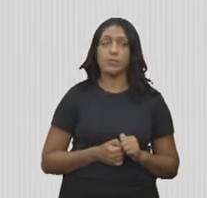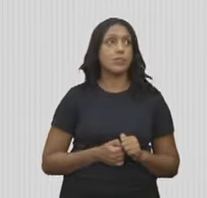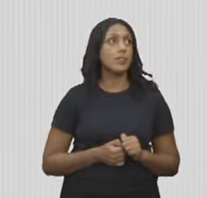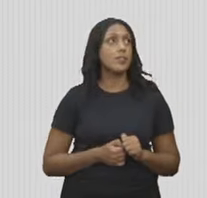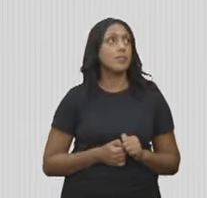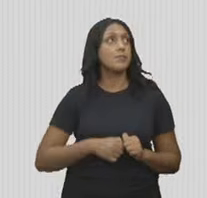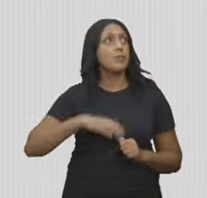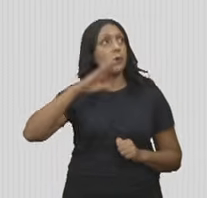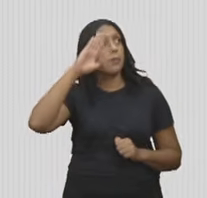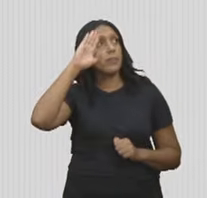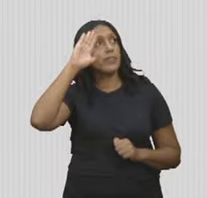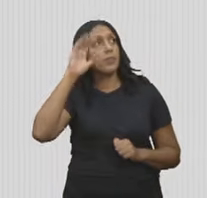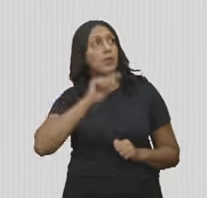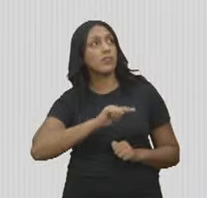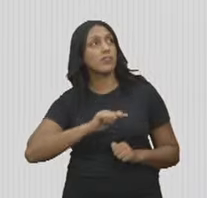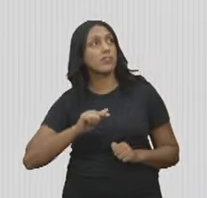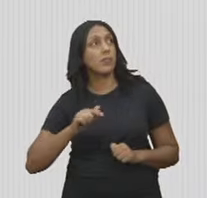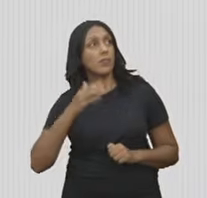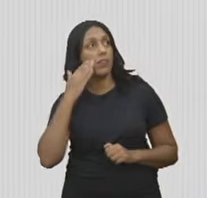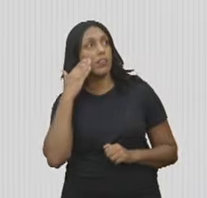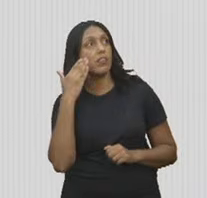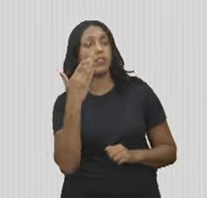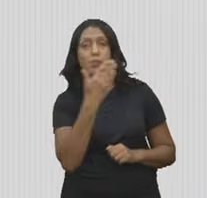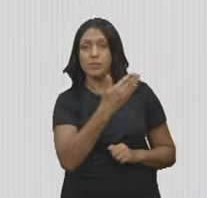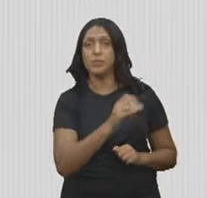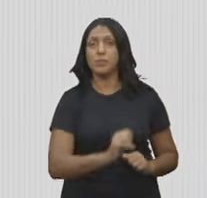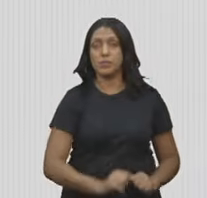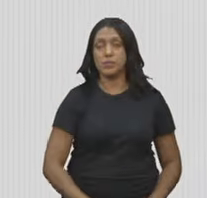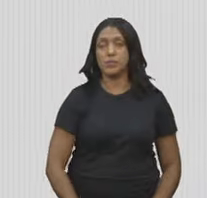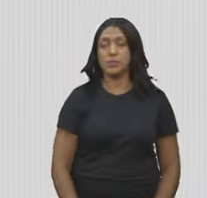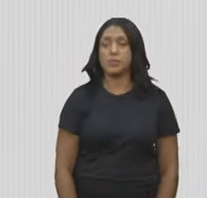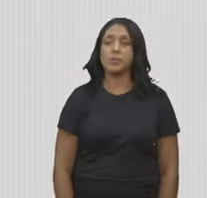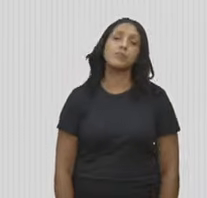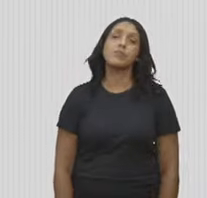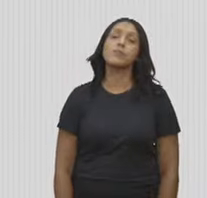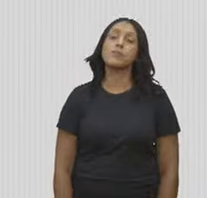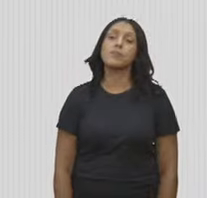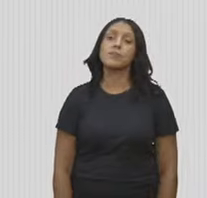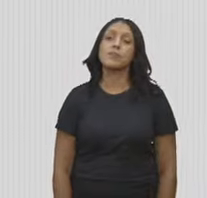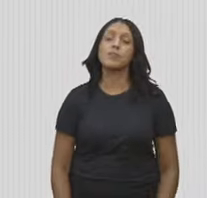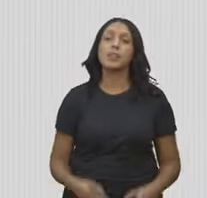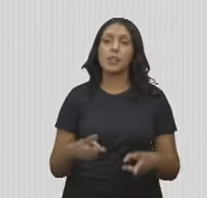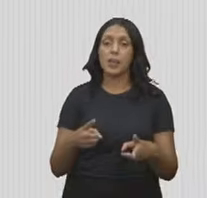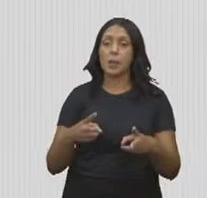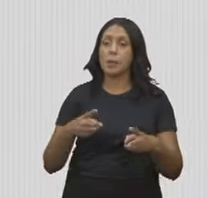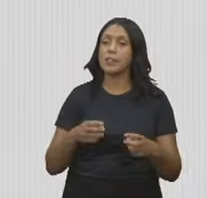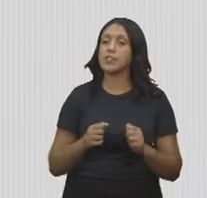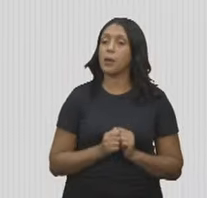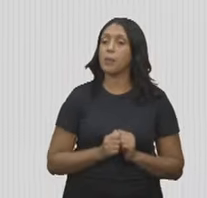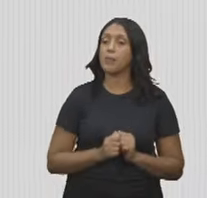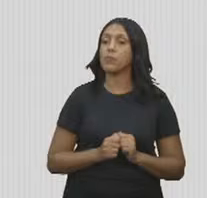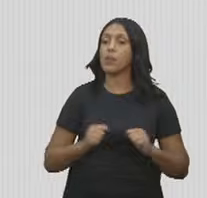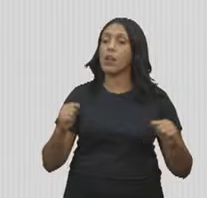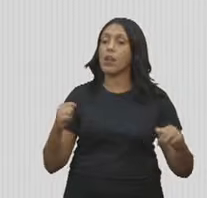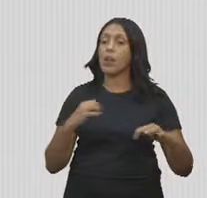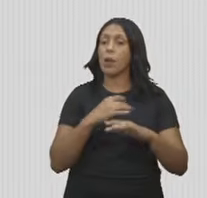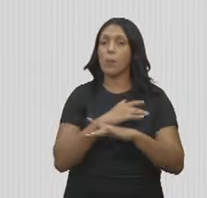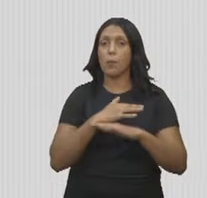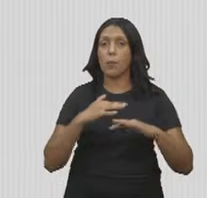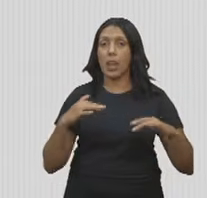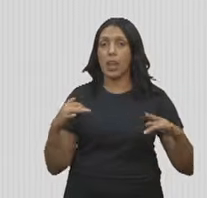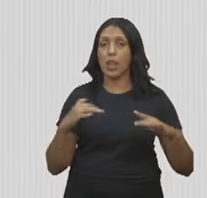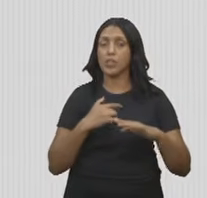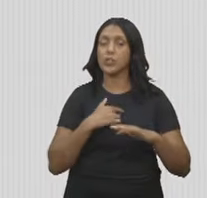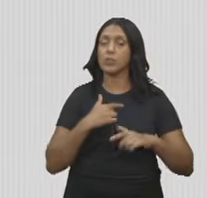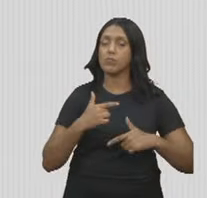por Jacareí. Esses foram os principais temas da semana. A gente percebe que mobilidade teve um destaque